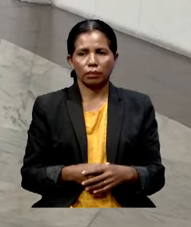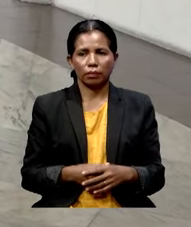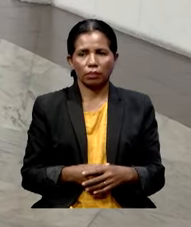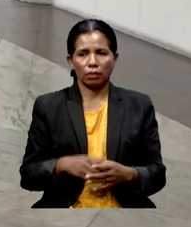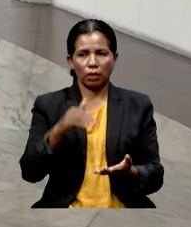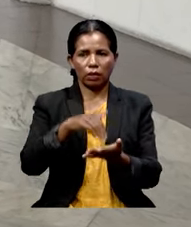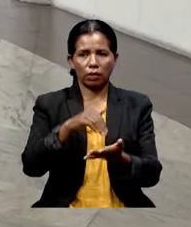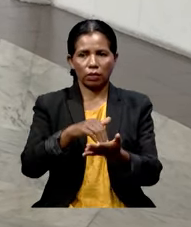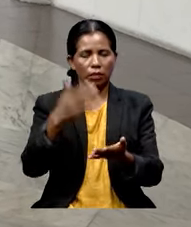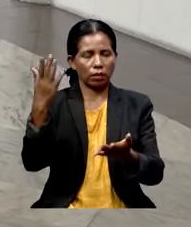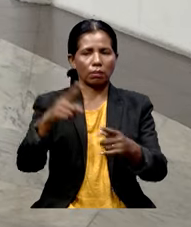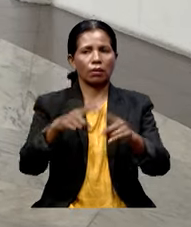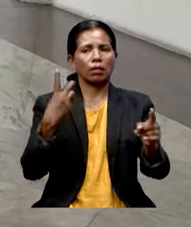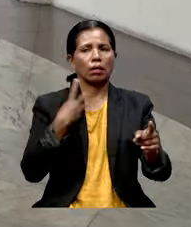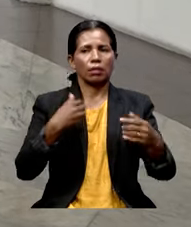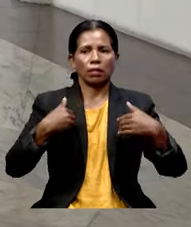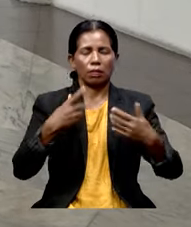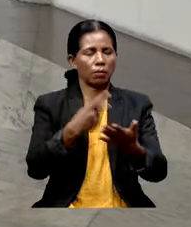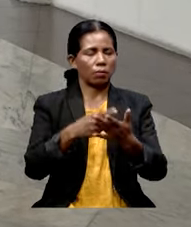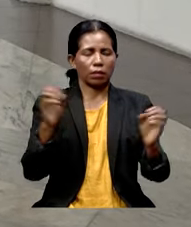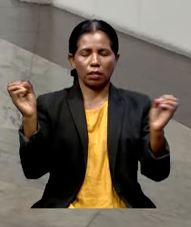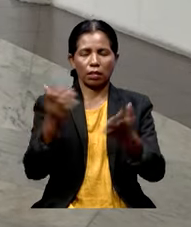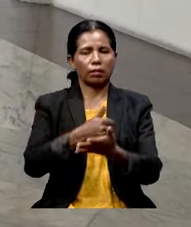estudos comparativos nian, ba ami ne proposta la liho tu.